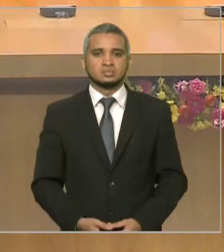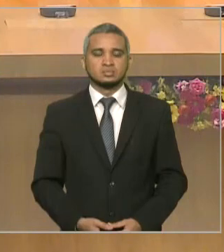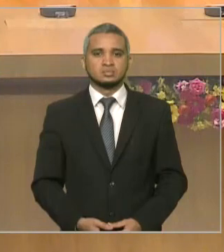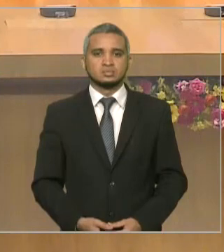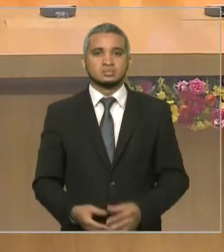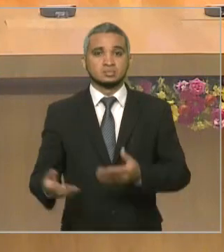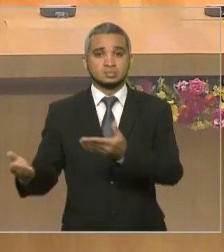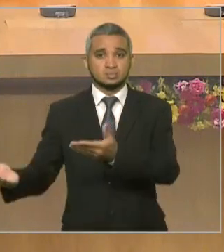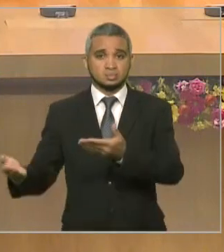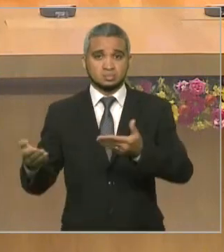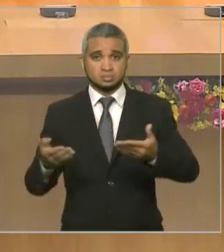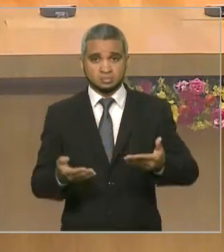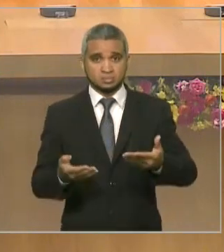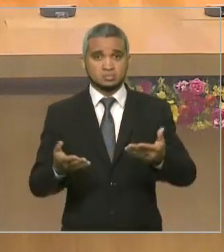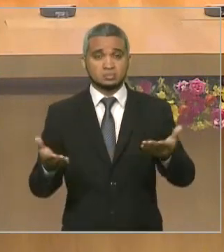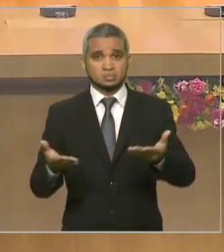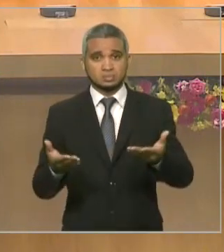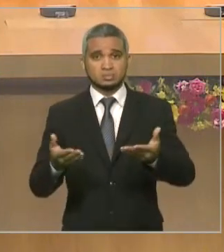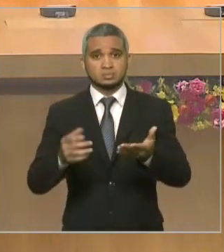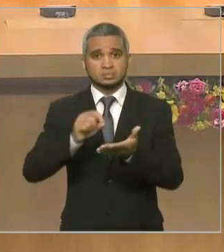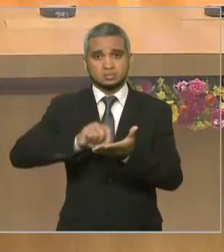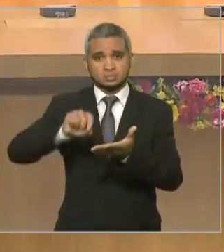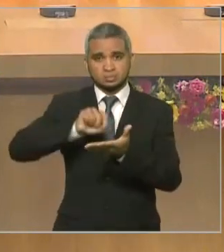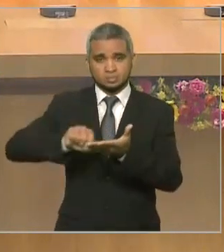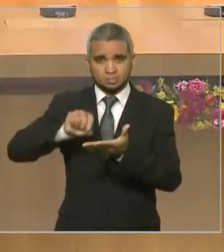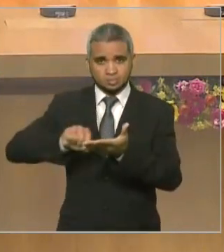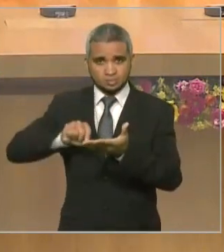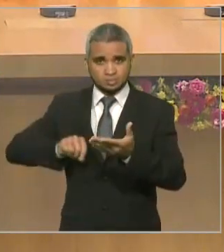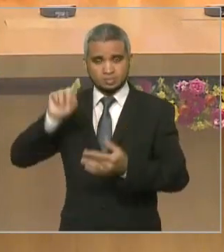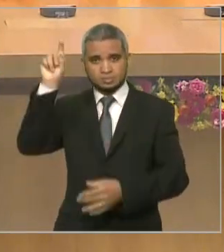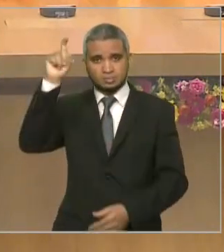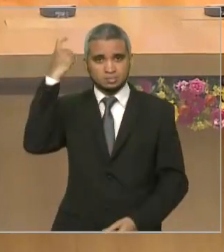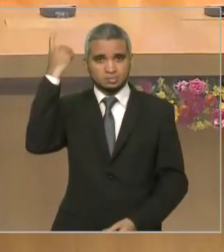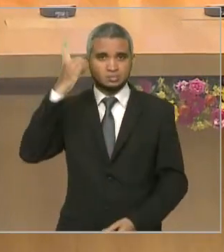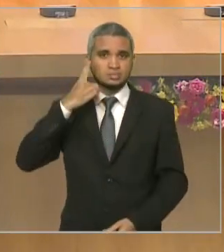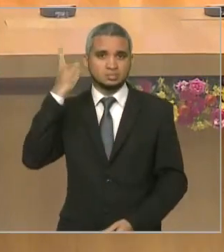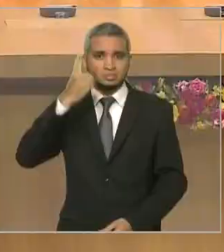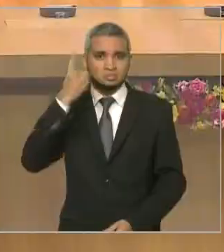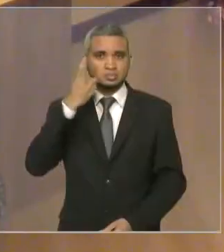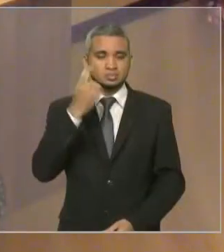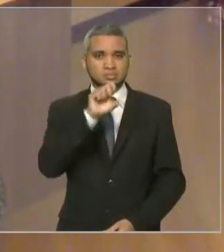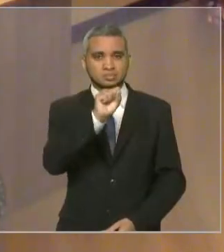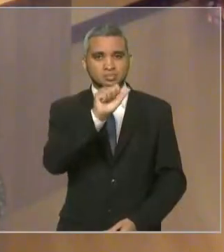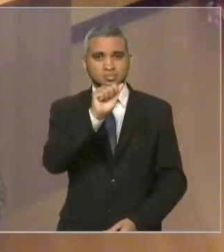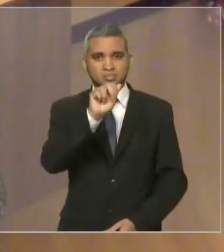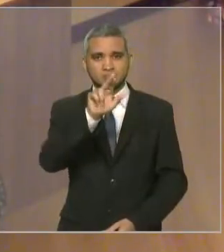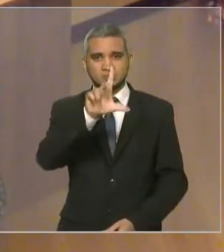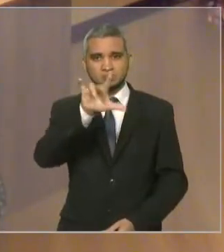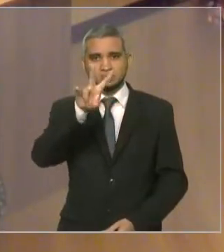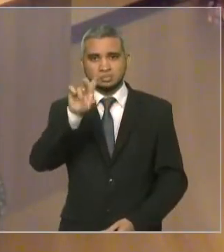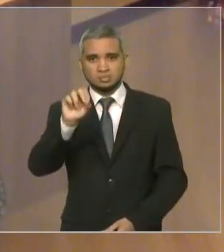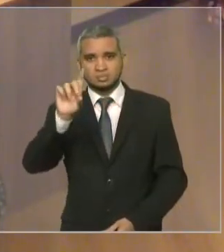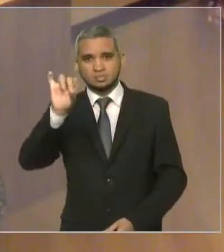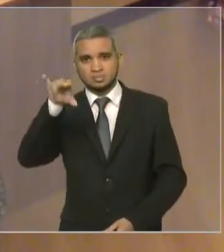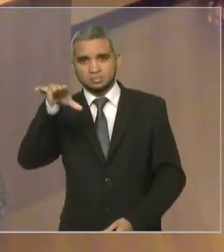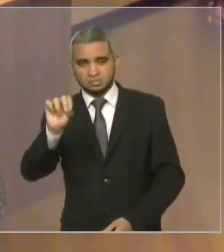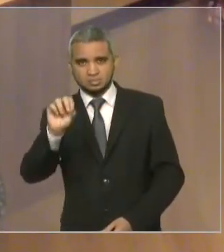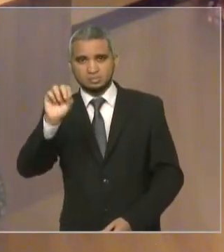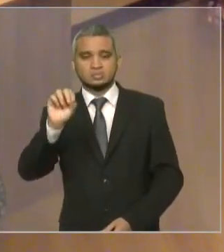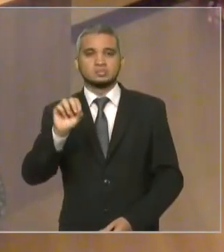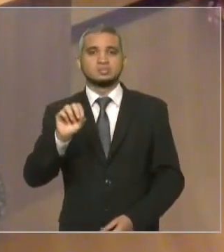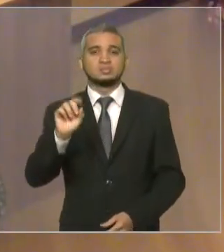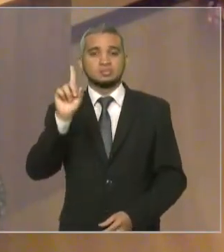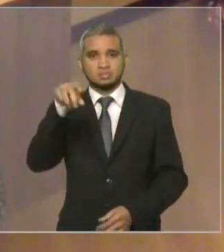Concedo a palavra ao escritor, ex-deputado Sálvio Dino, membro da Academia Maranhense de Letras, que